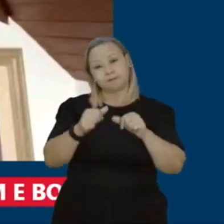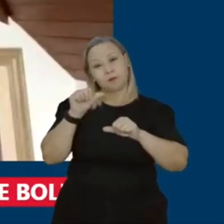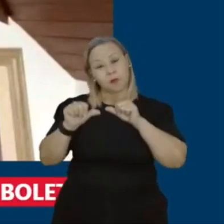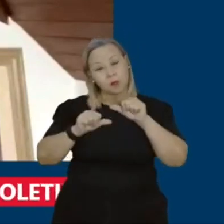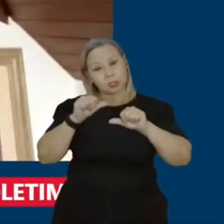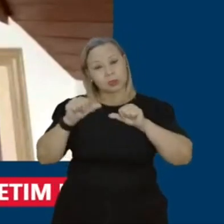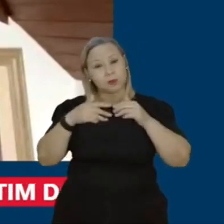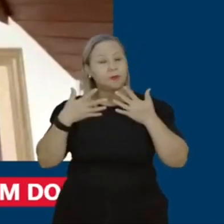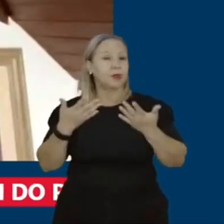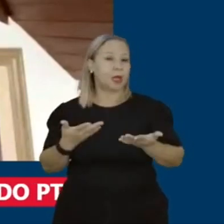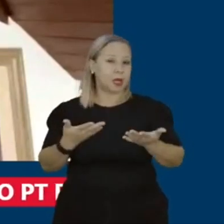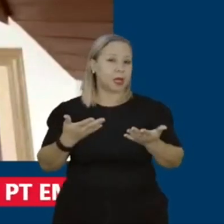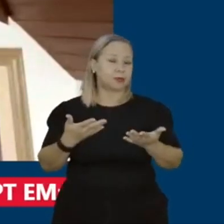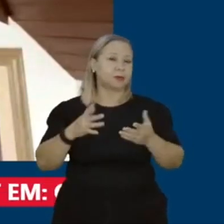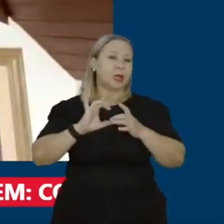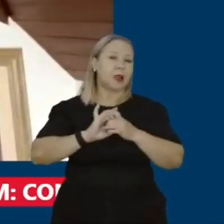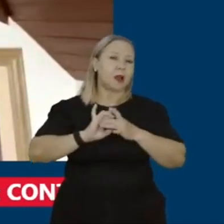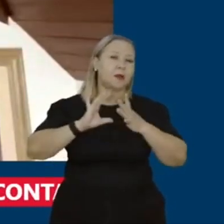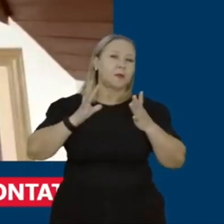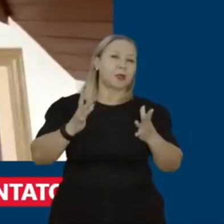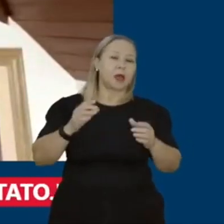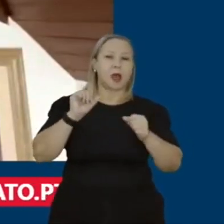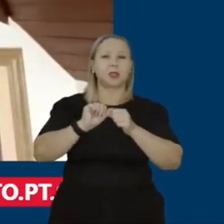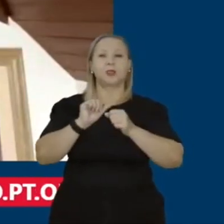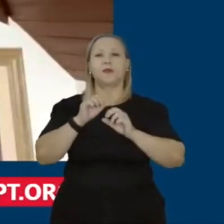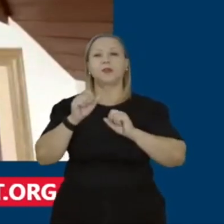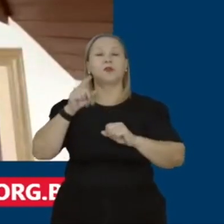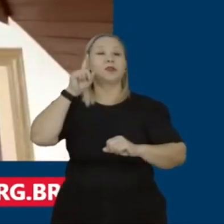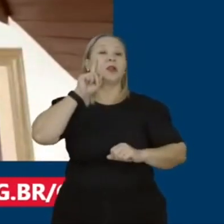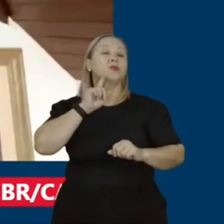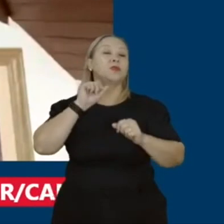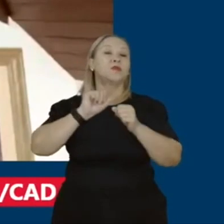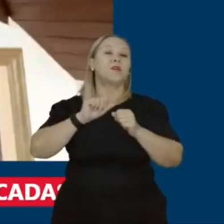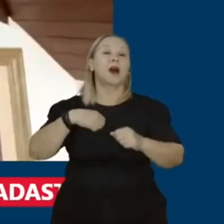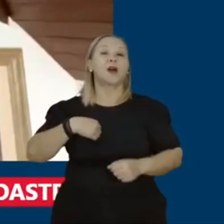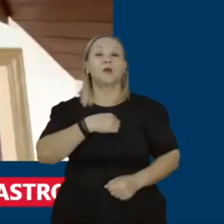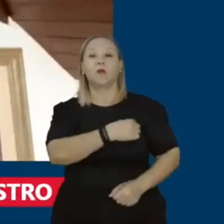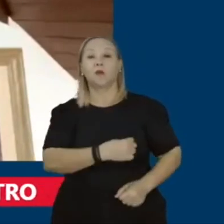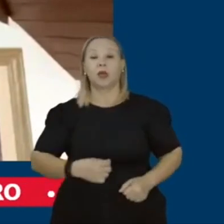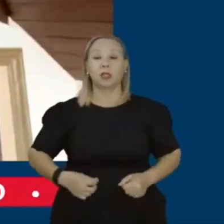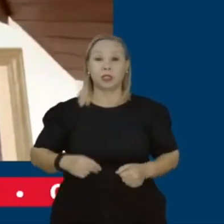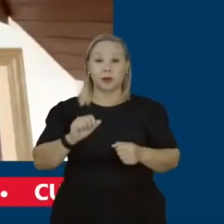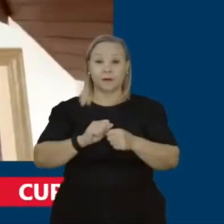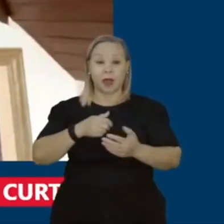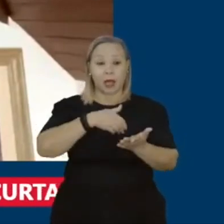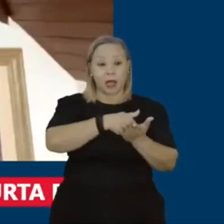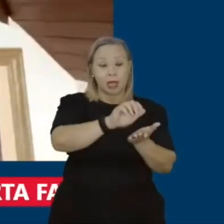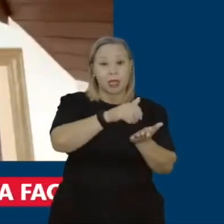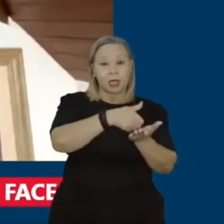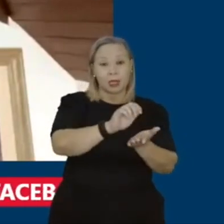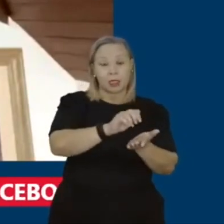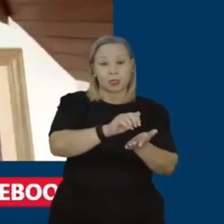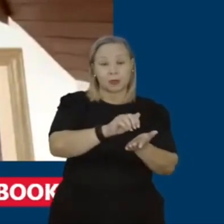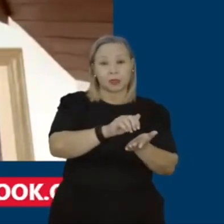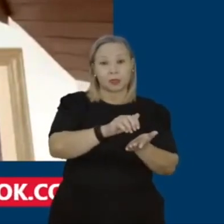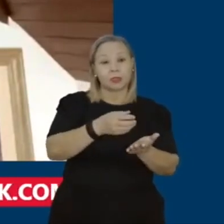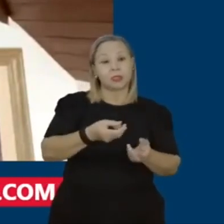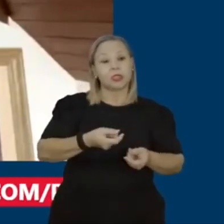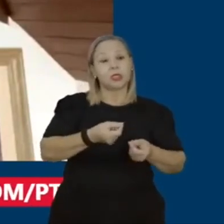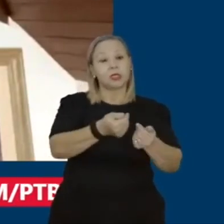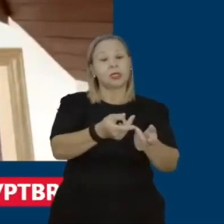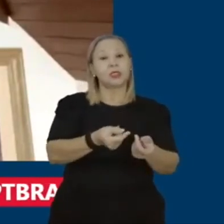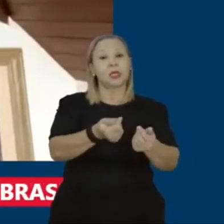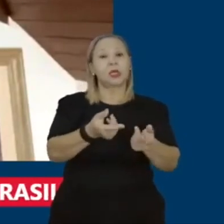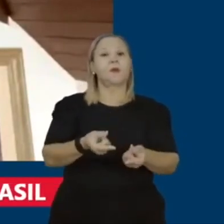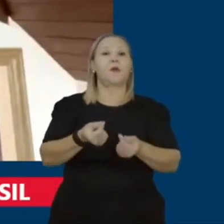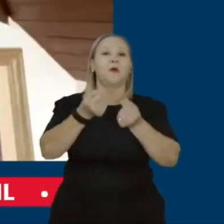modificado, a liberdade de fazer o que os Estados Unidos faz, que a China faz, de emitir moeda para o desenvolvimento, para a geração de emprego